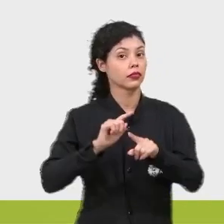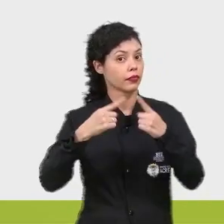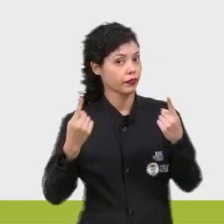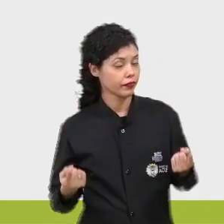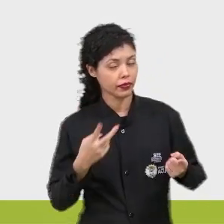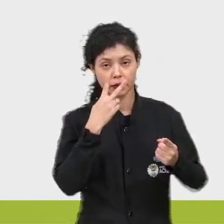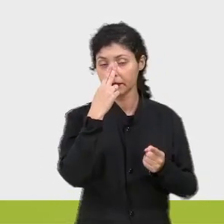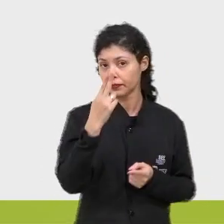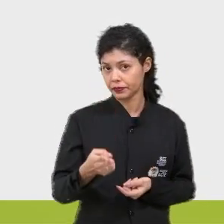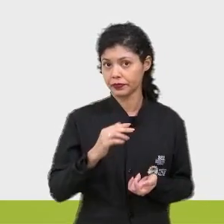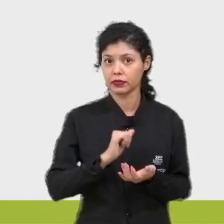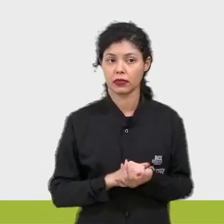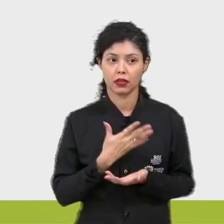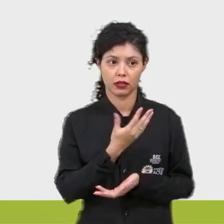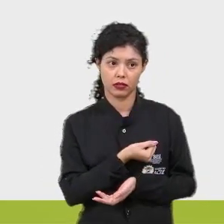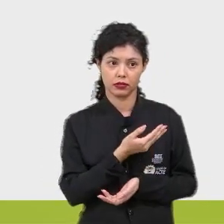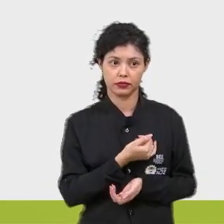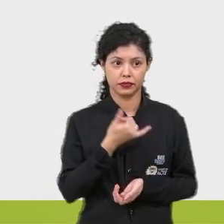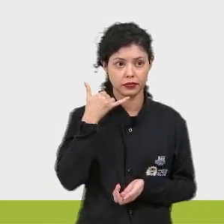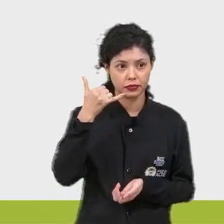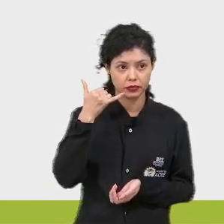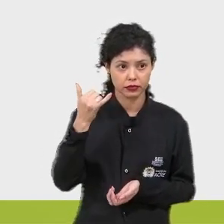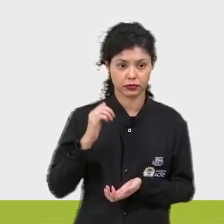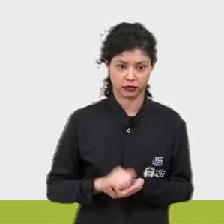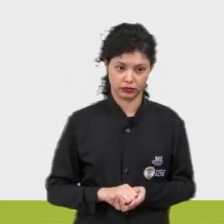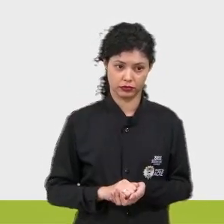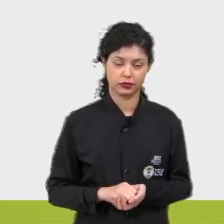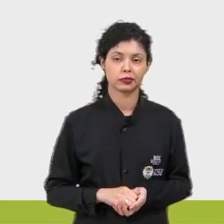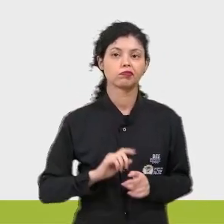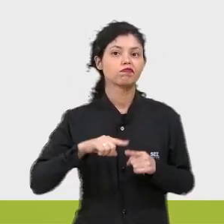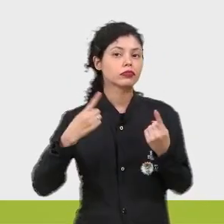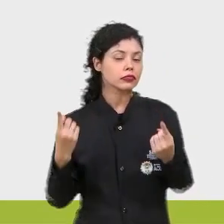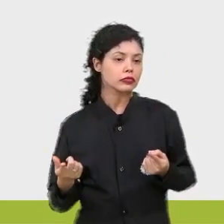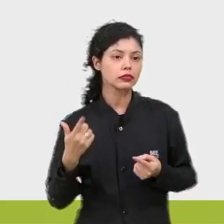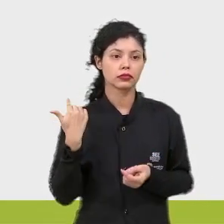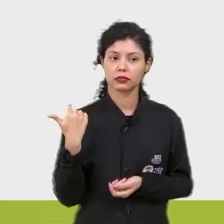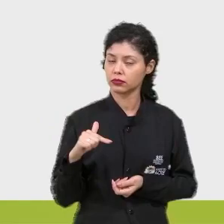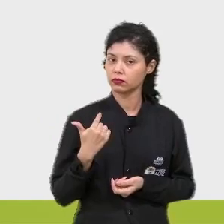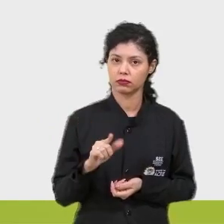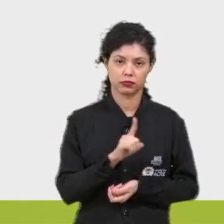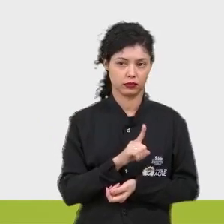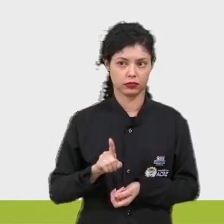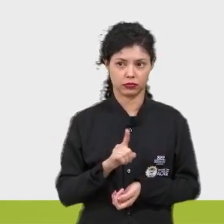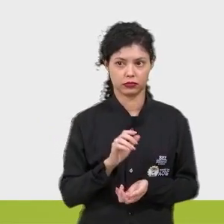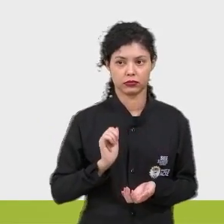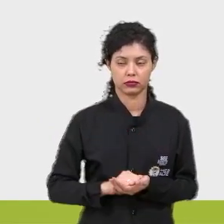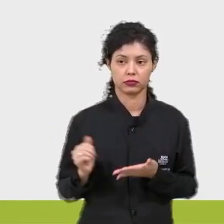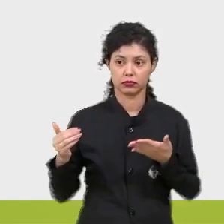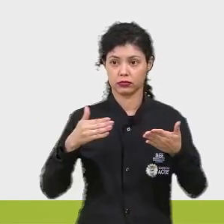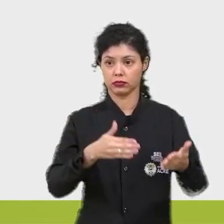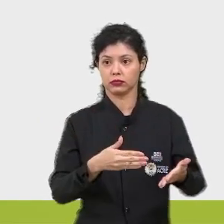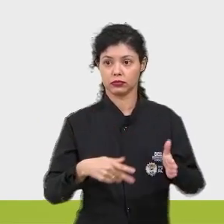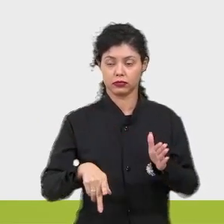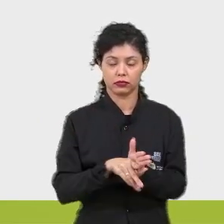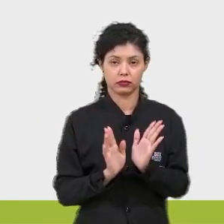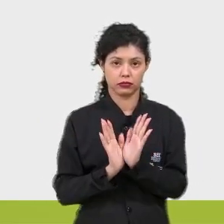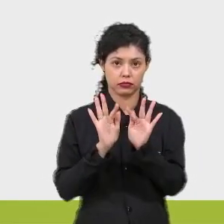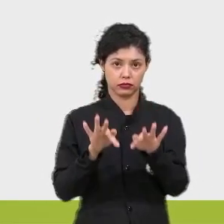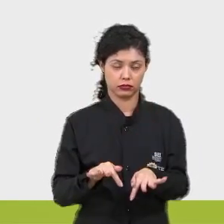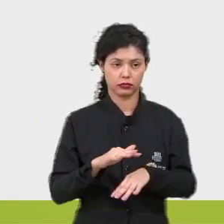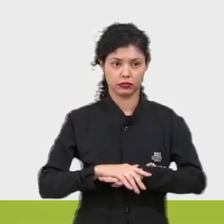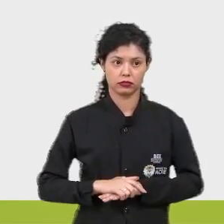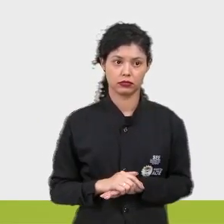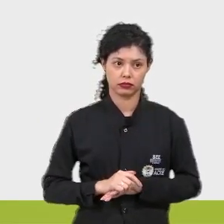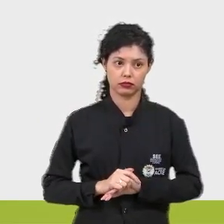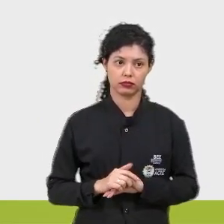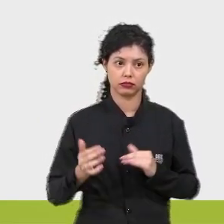embora apareça lá o número do telefone, né, o canal telefônico, mas não é esse o objetivo, a finalidade